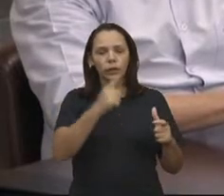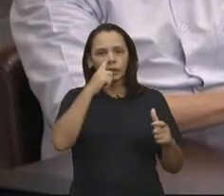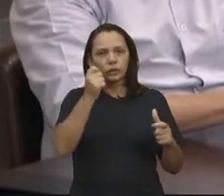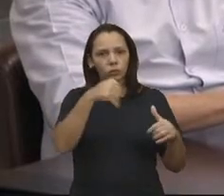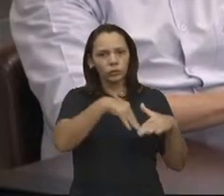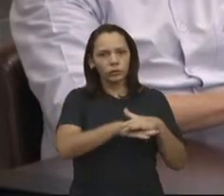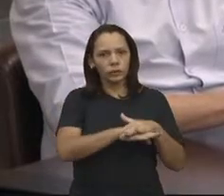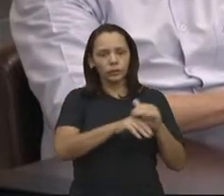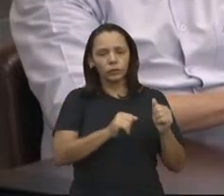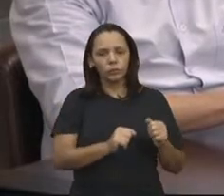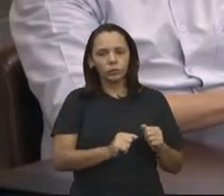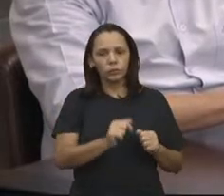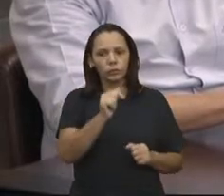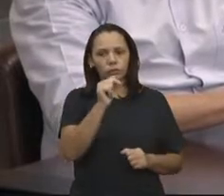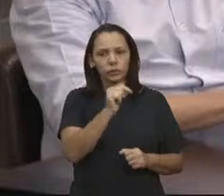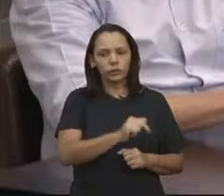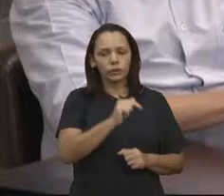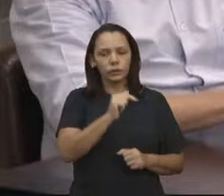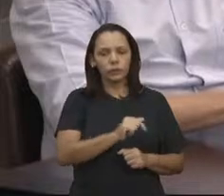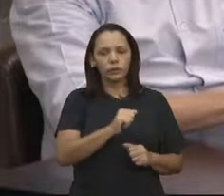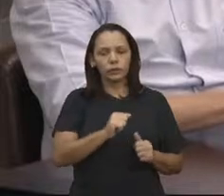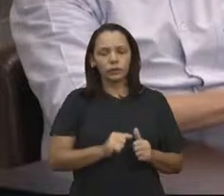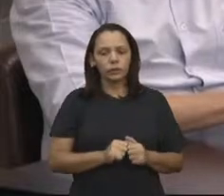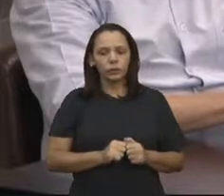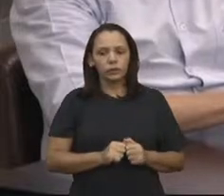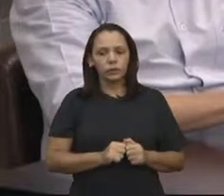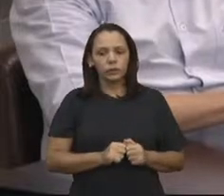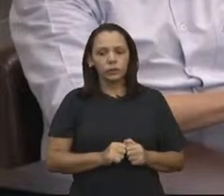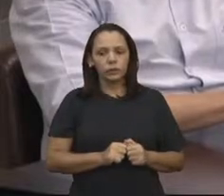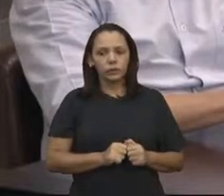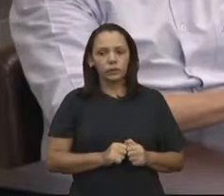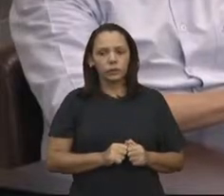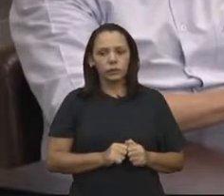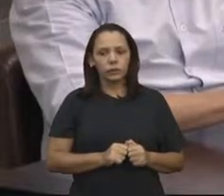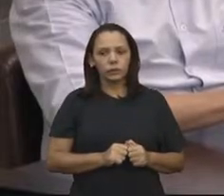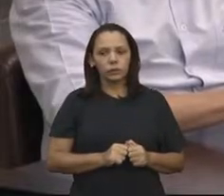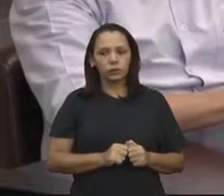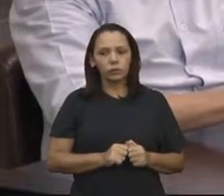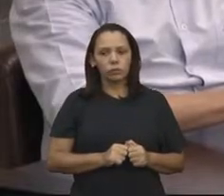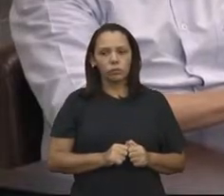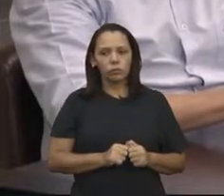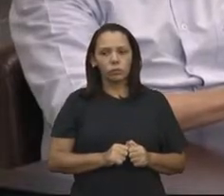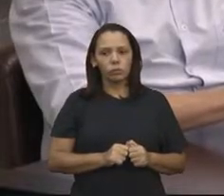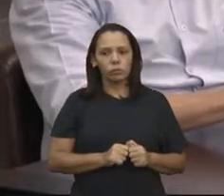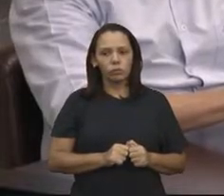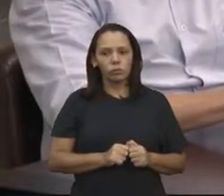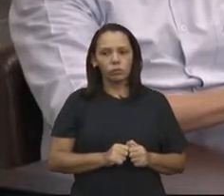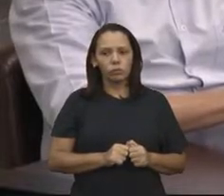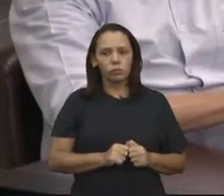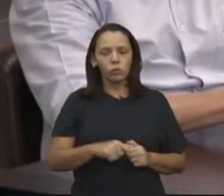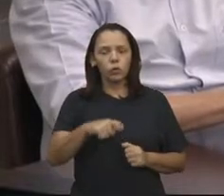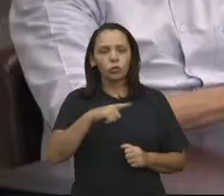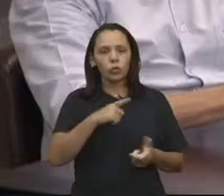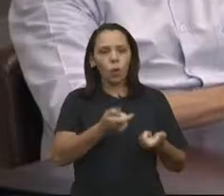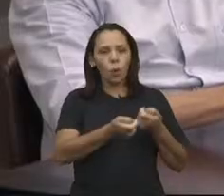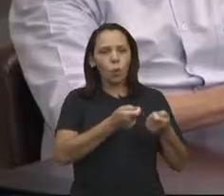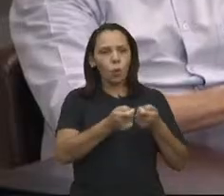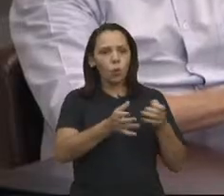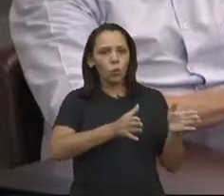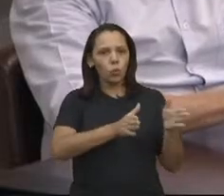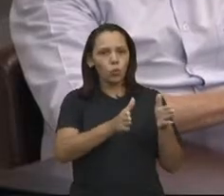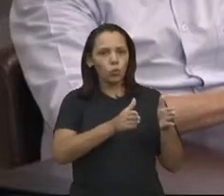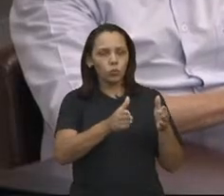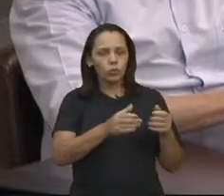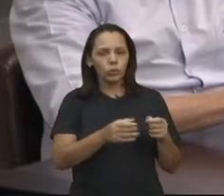fica lá, se encontra no aterro sanitário. A cancela é mera controle de acesso, porque como você entra num